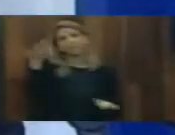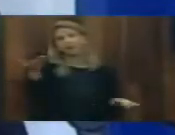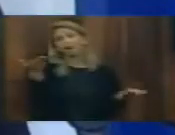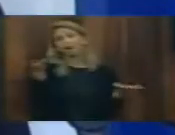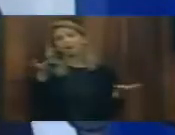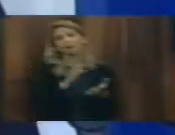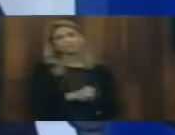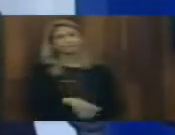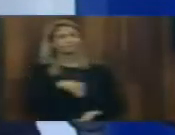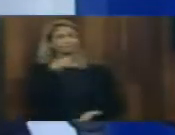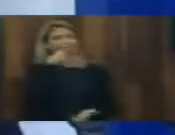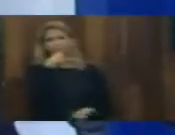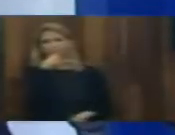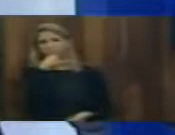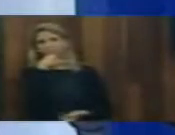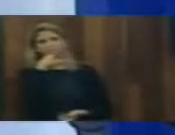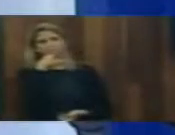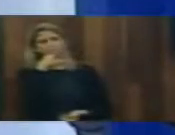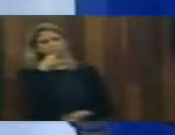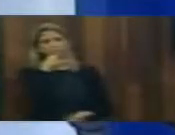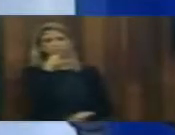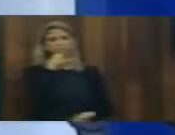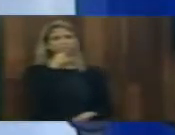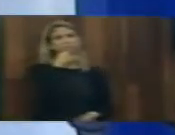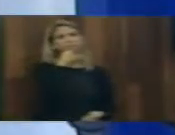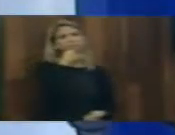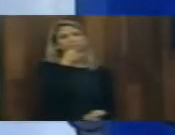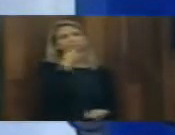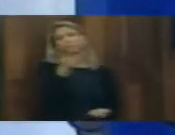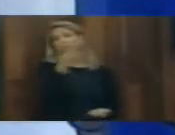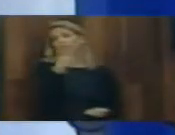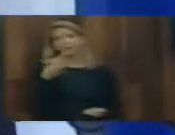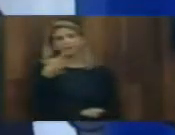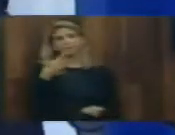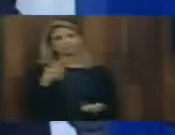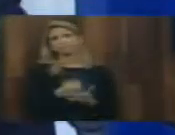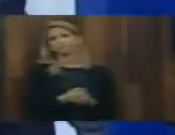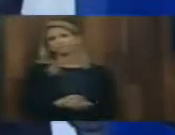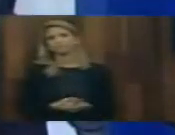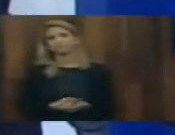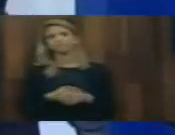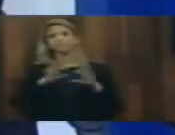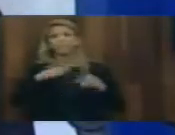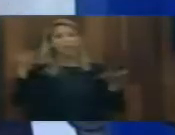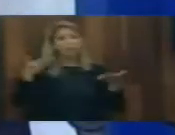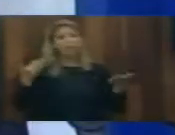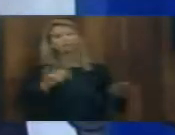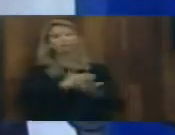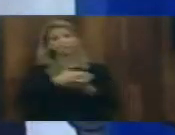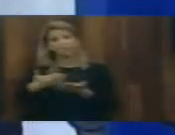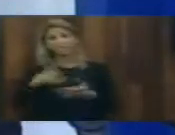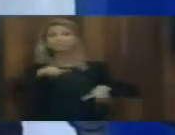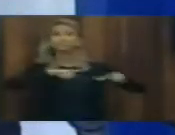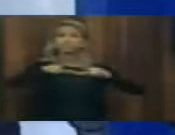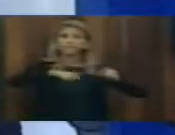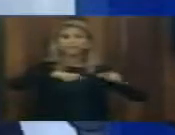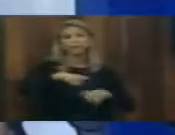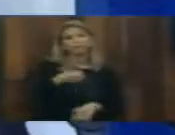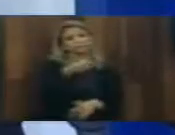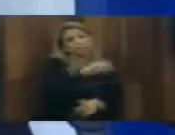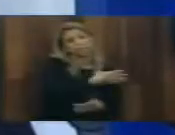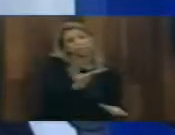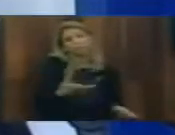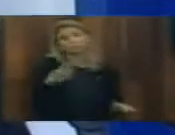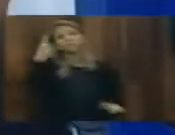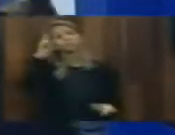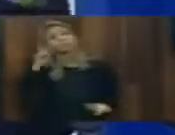Isso é lamentável, lamentável dos dois lados, que não temos outra e que vai chegar outra que não sabe qual